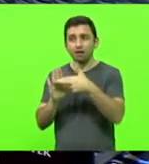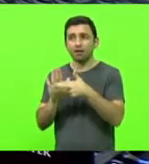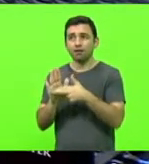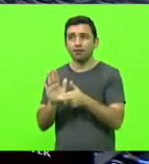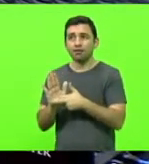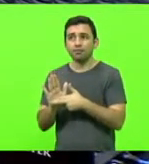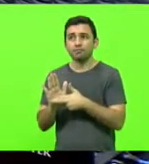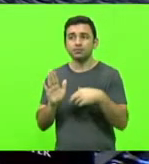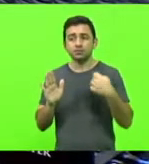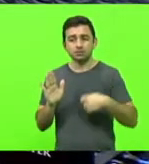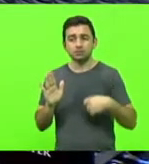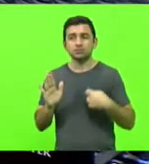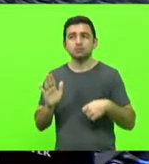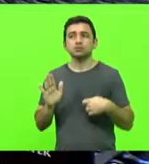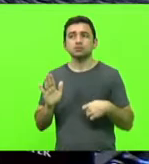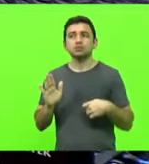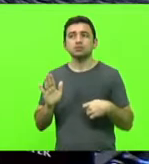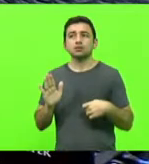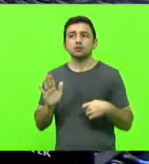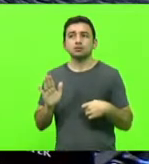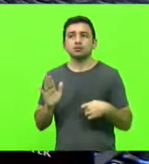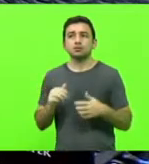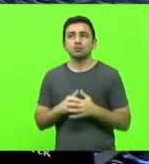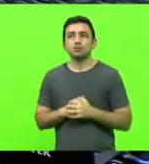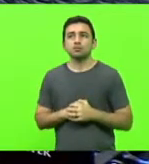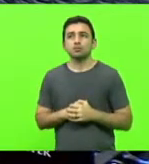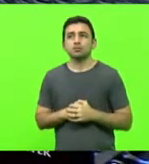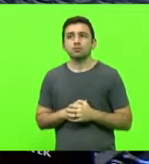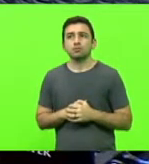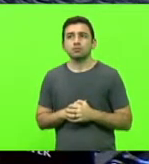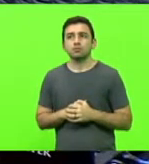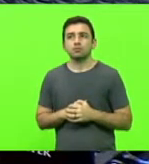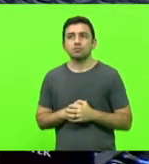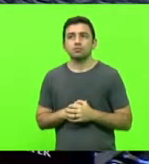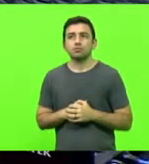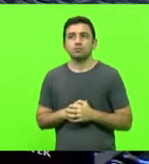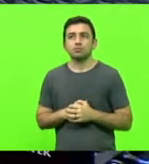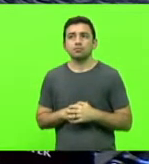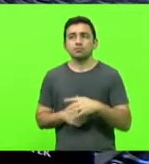pega. Na regulamentação,